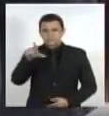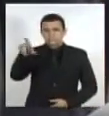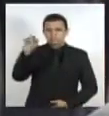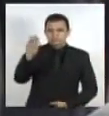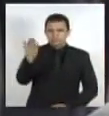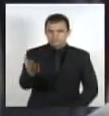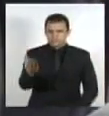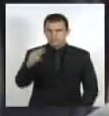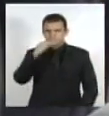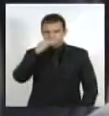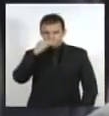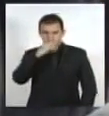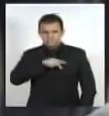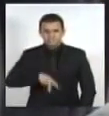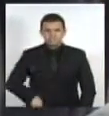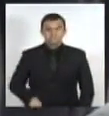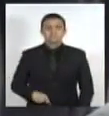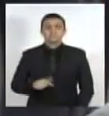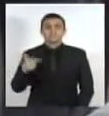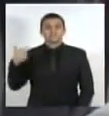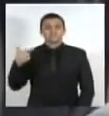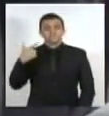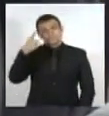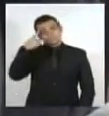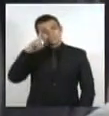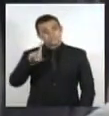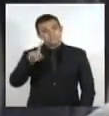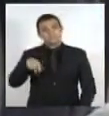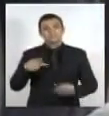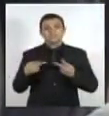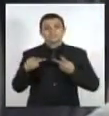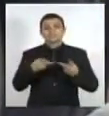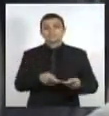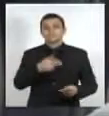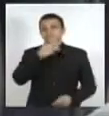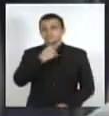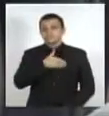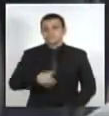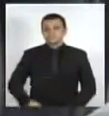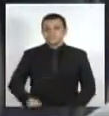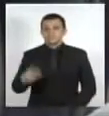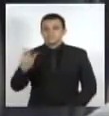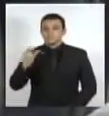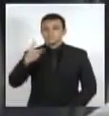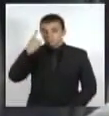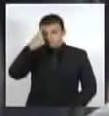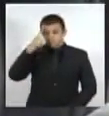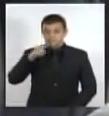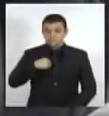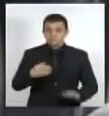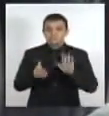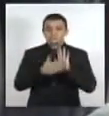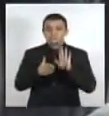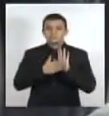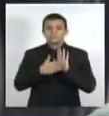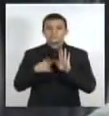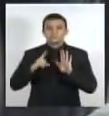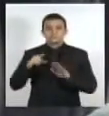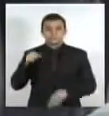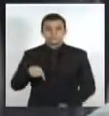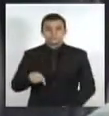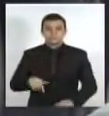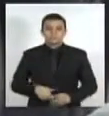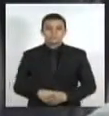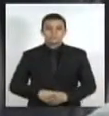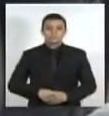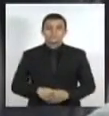presidente, o segundo dia a visita do nosso governador, no terceiro dia eu fiz uma indicação também a esta casa. E qual era